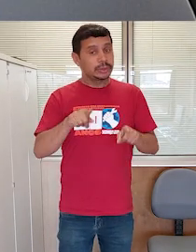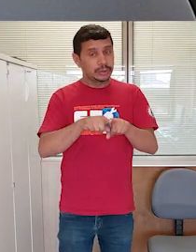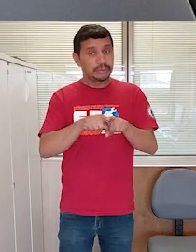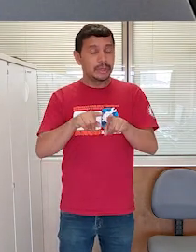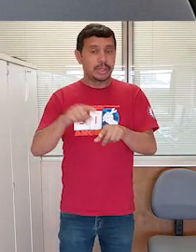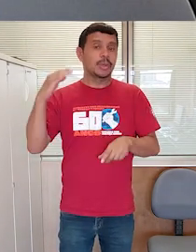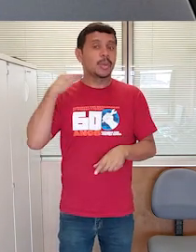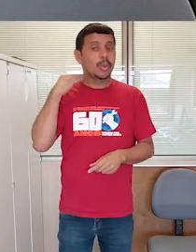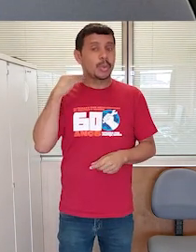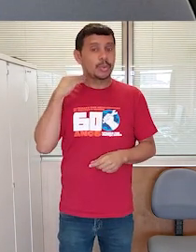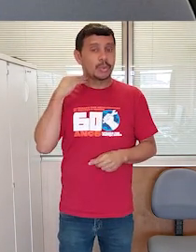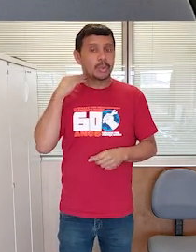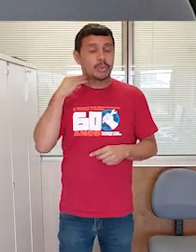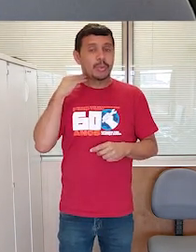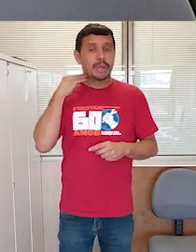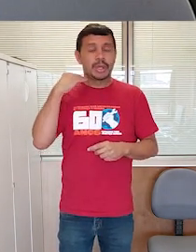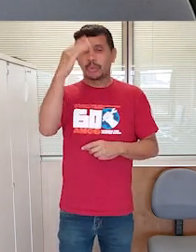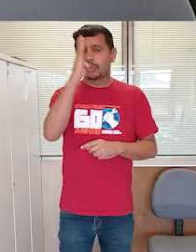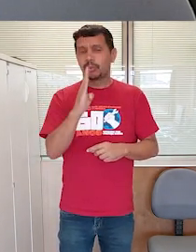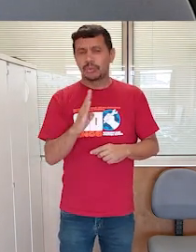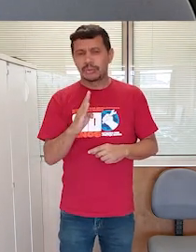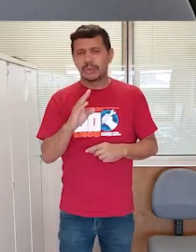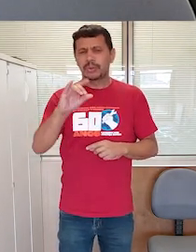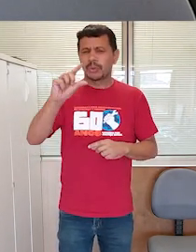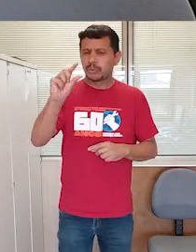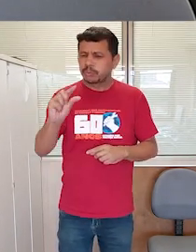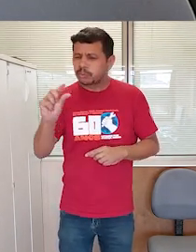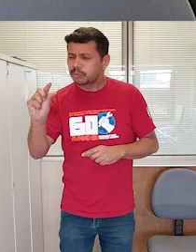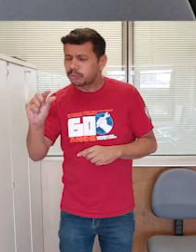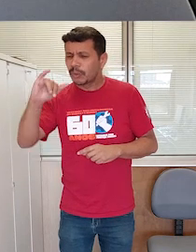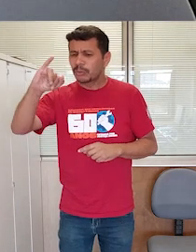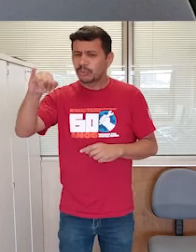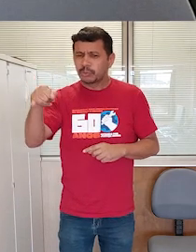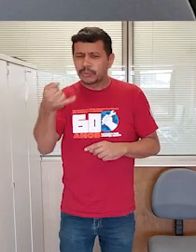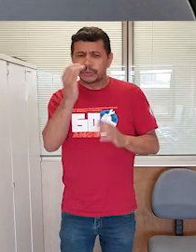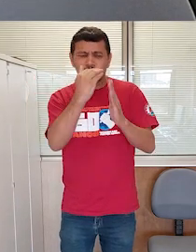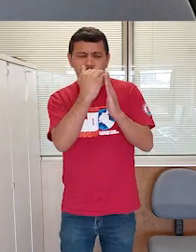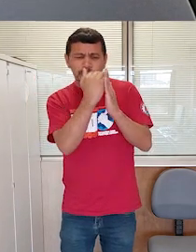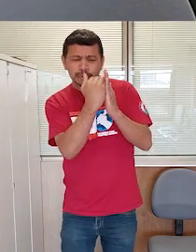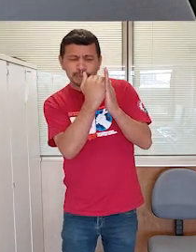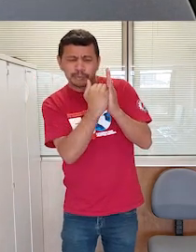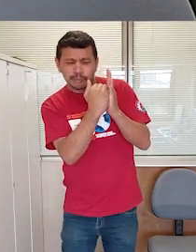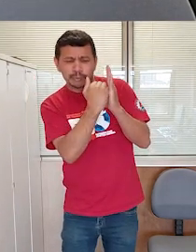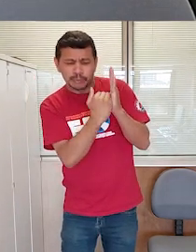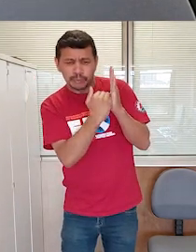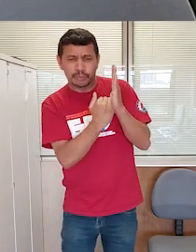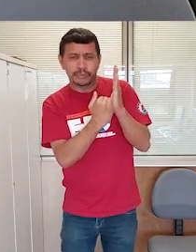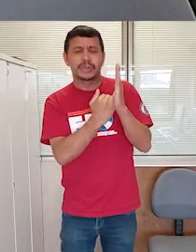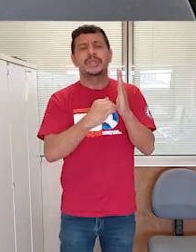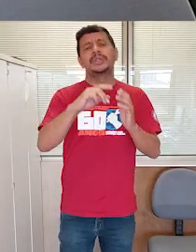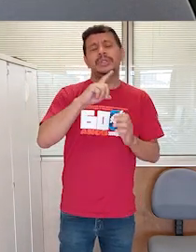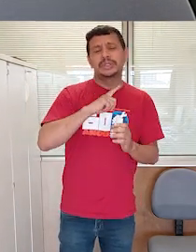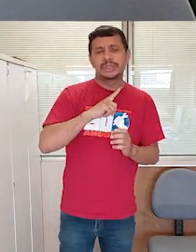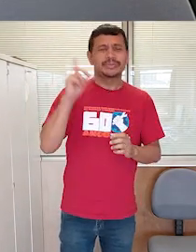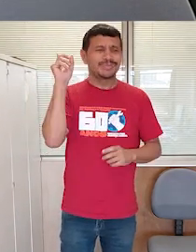Banco Central continua, aos pouquinhos, reduzindo os juros. Isso atrapalha